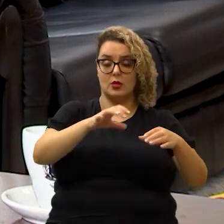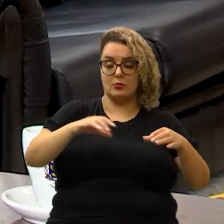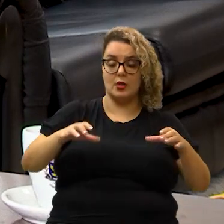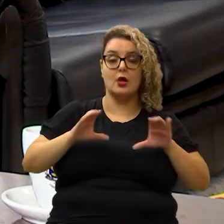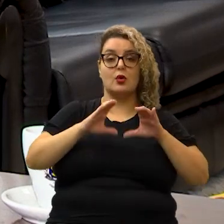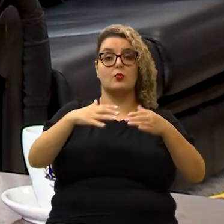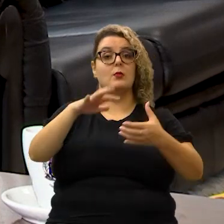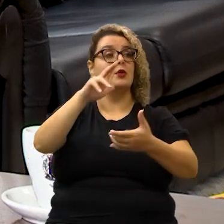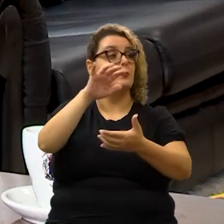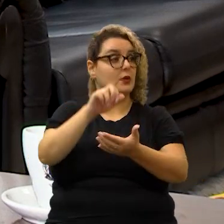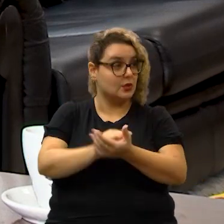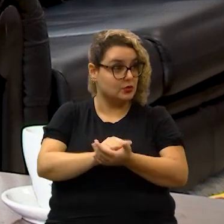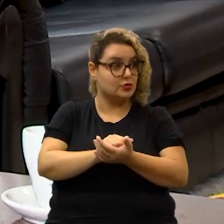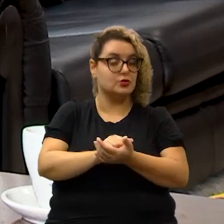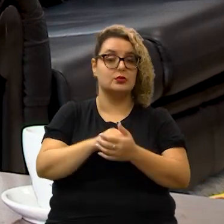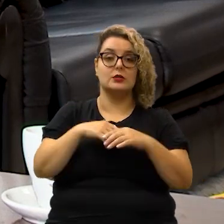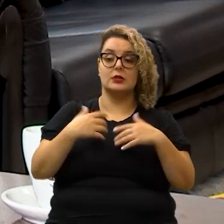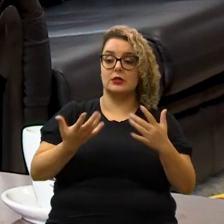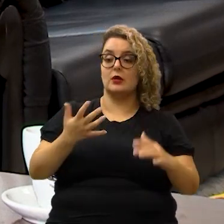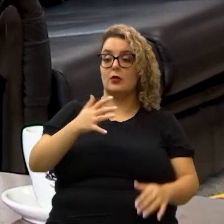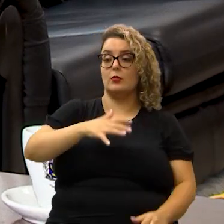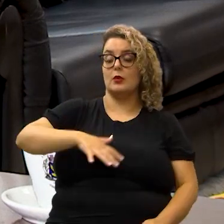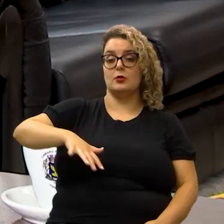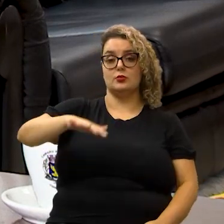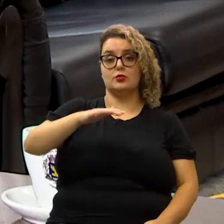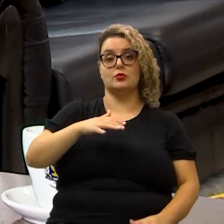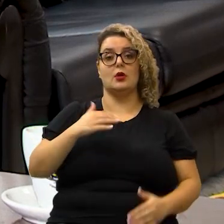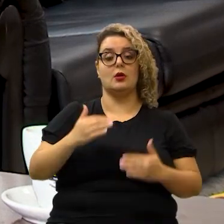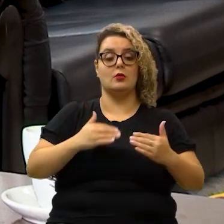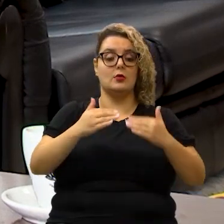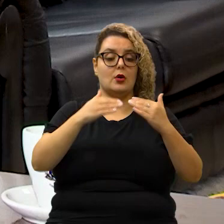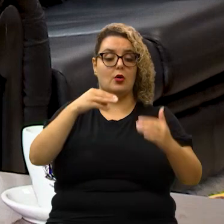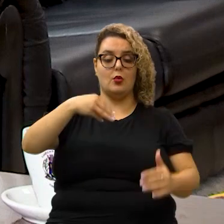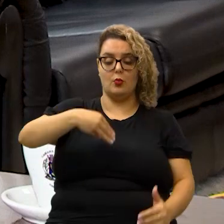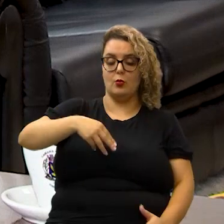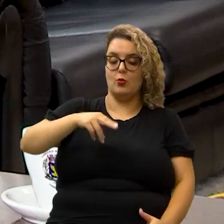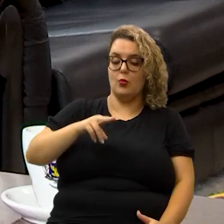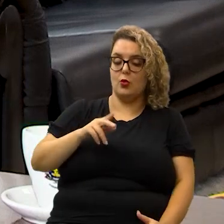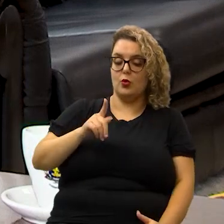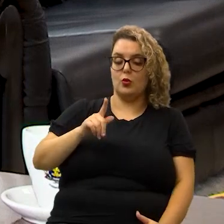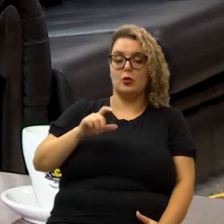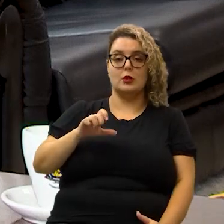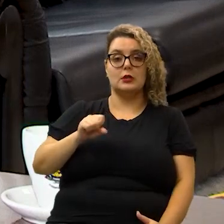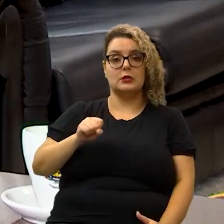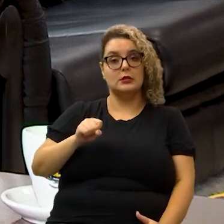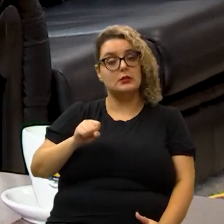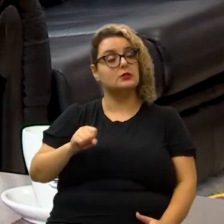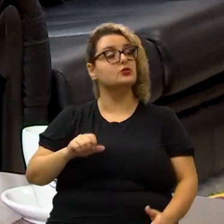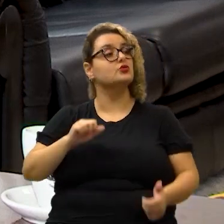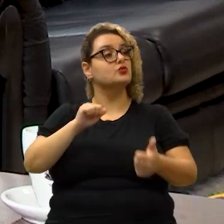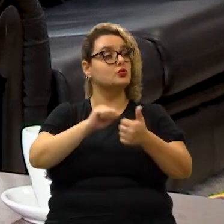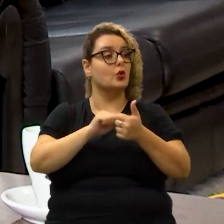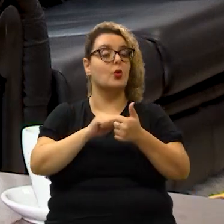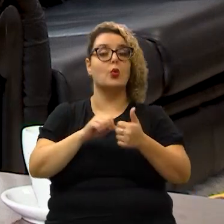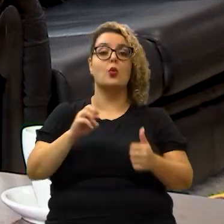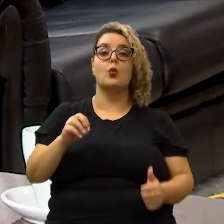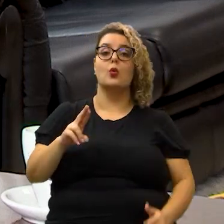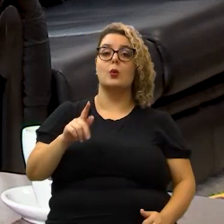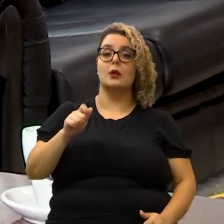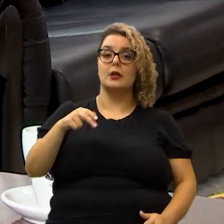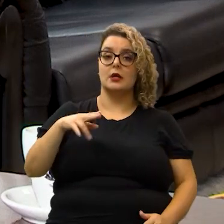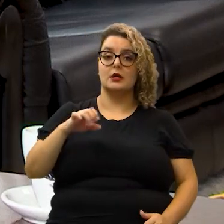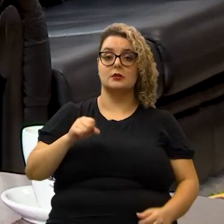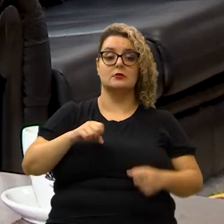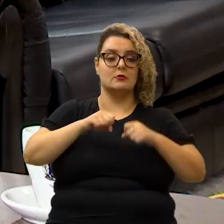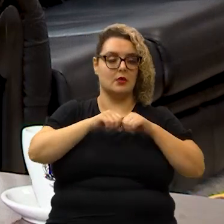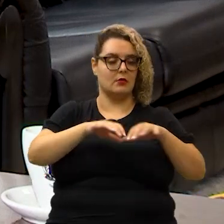cadastradas. Então, aquele ambiente vai produzir mudas de qualidade, orgânicas, e vão distribuir para essas